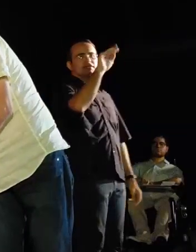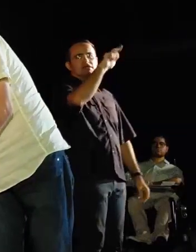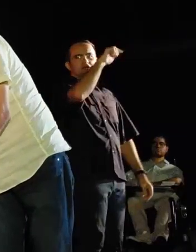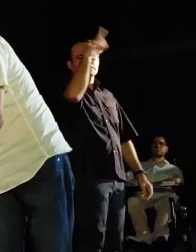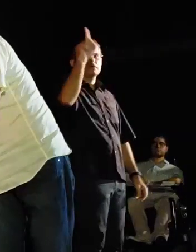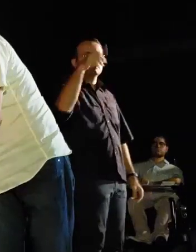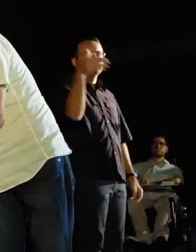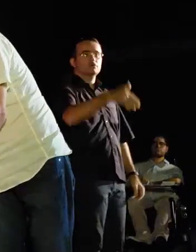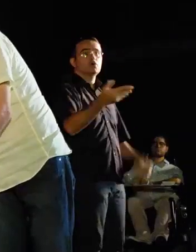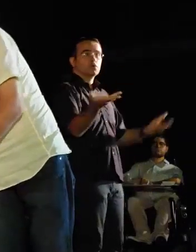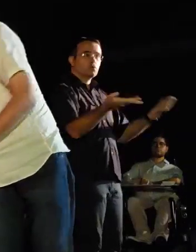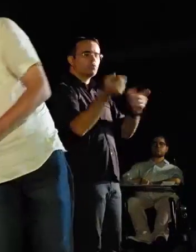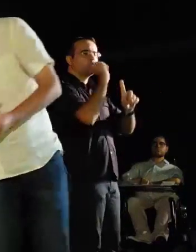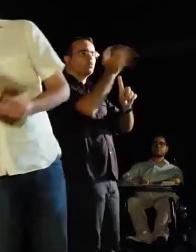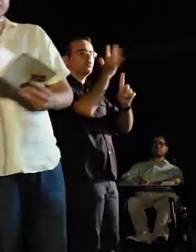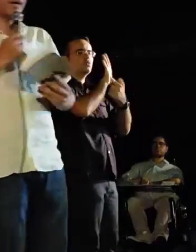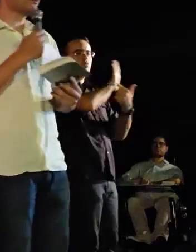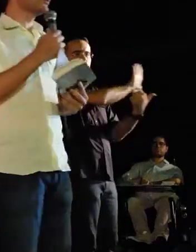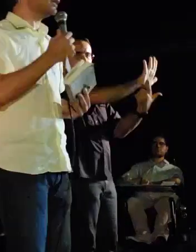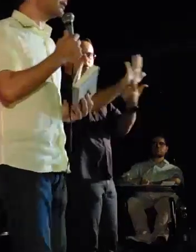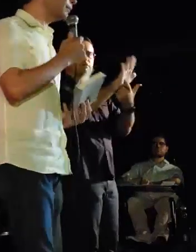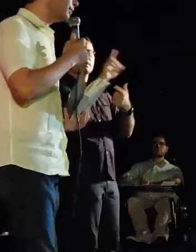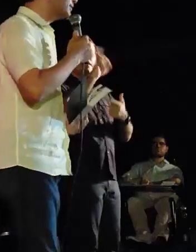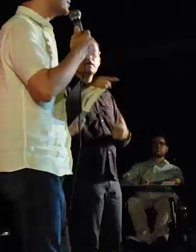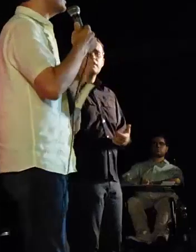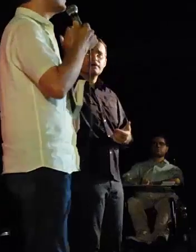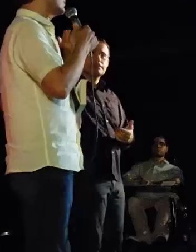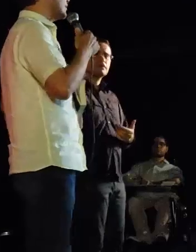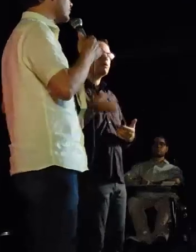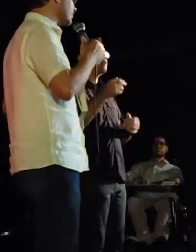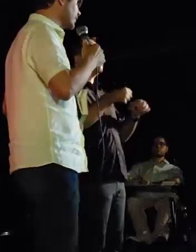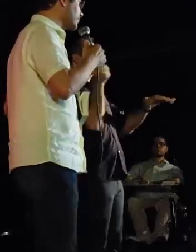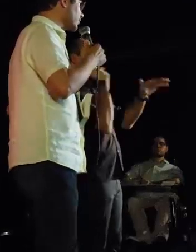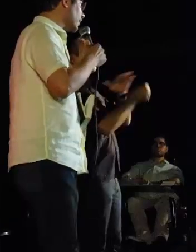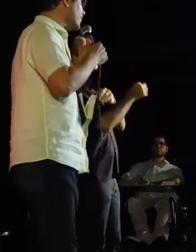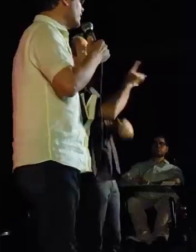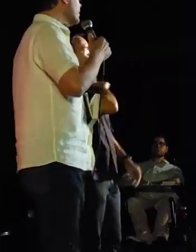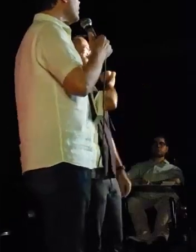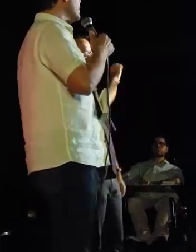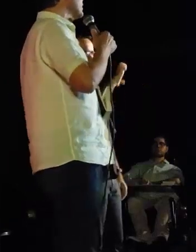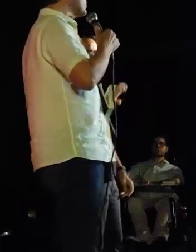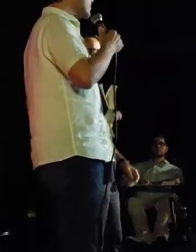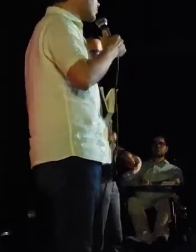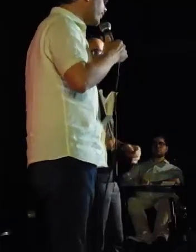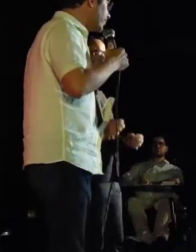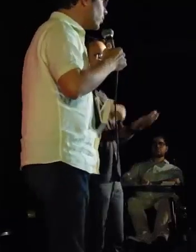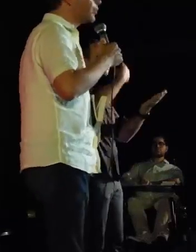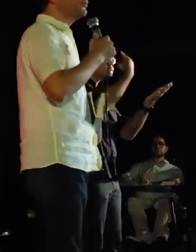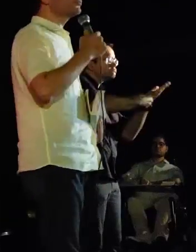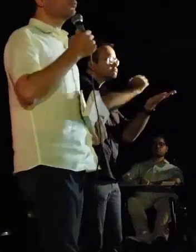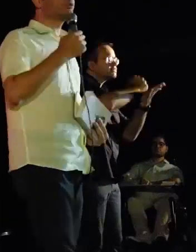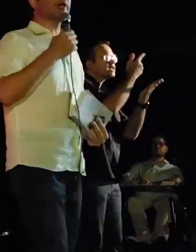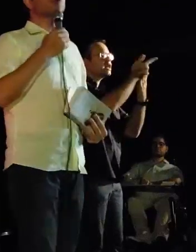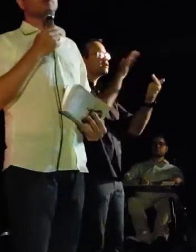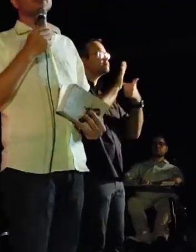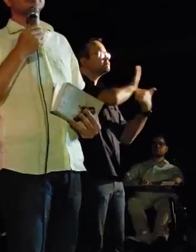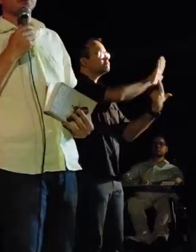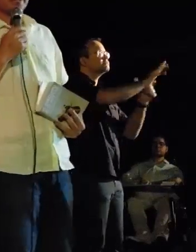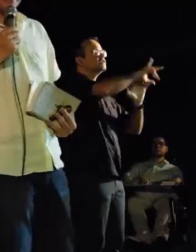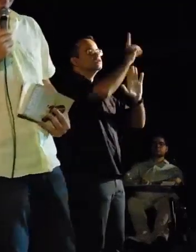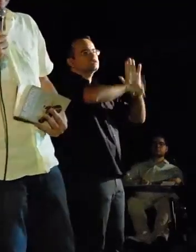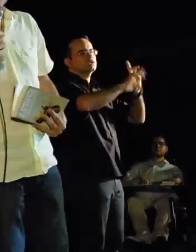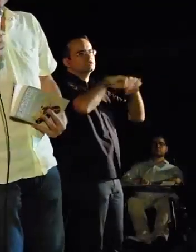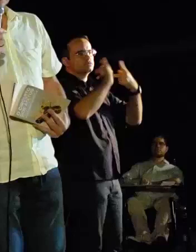hoje. Essa atividade é uma atividade do nosso mandato em tempos de resistência, mandato de deputado estadual, em que nós temos um firme compromisso com os direitos